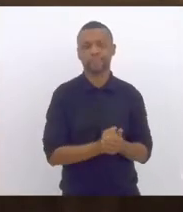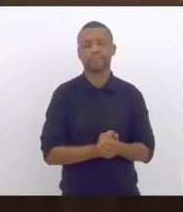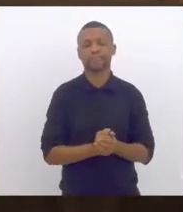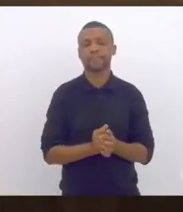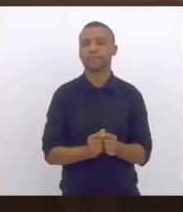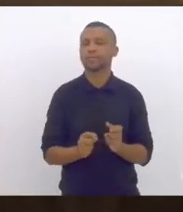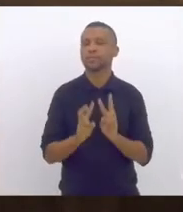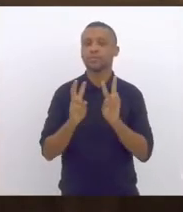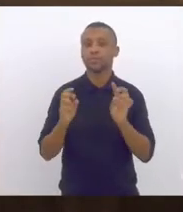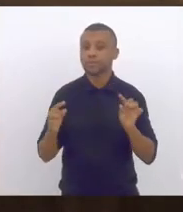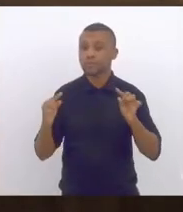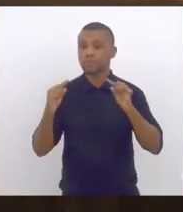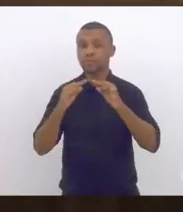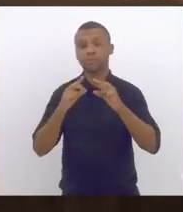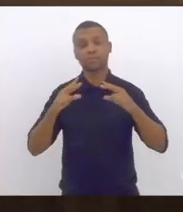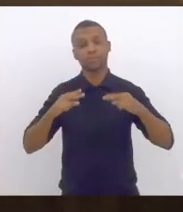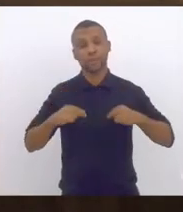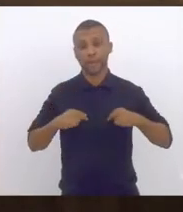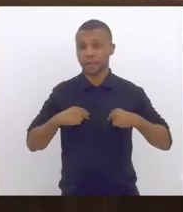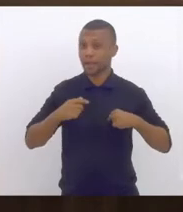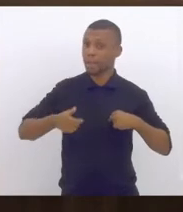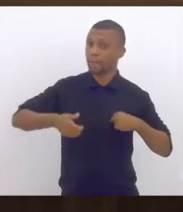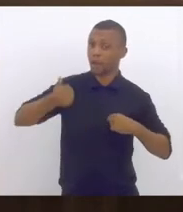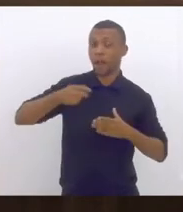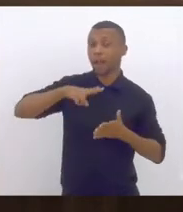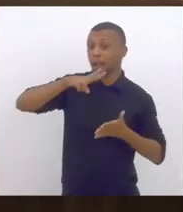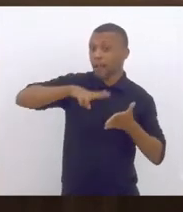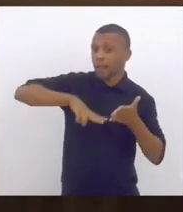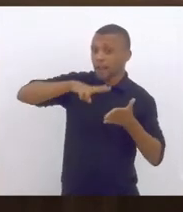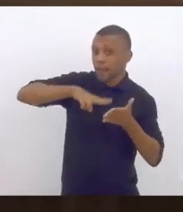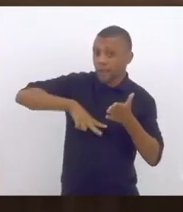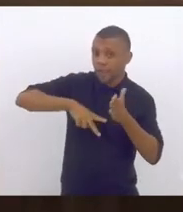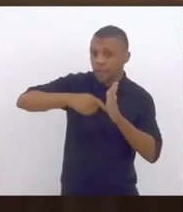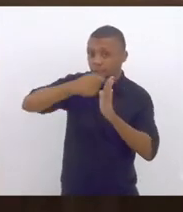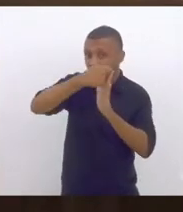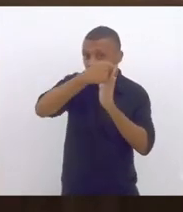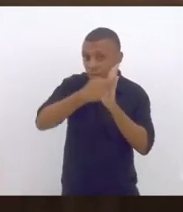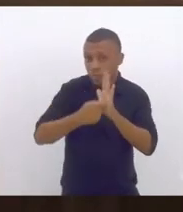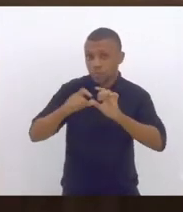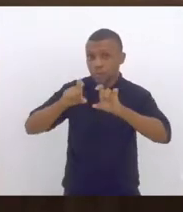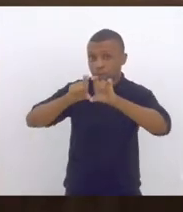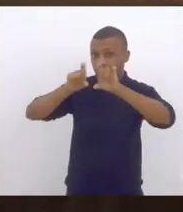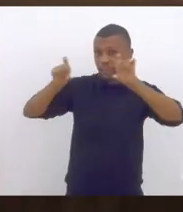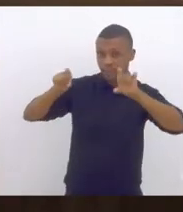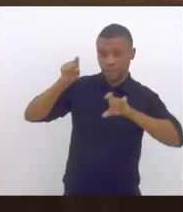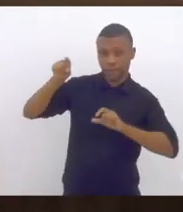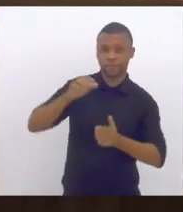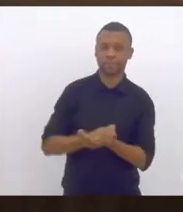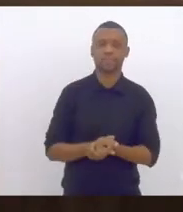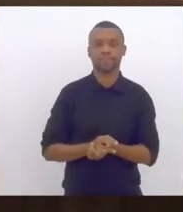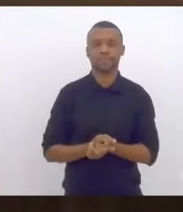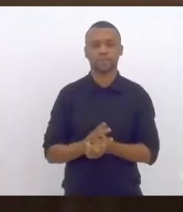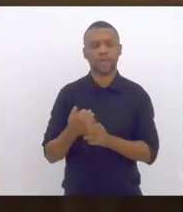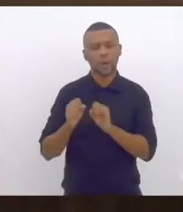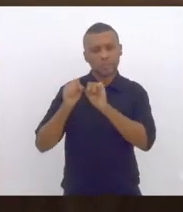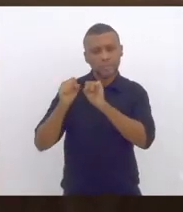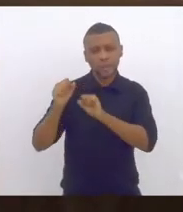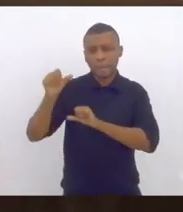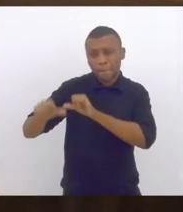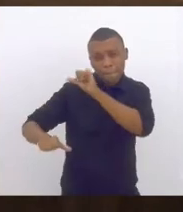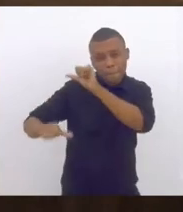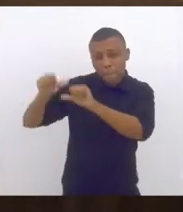senhora presidente, prefiro ler o que está escrito na faixa. Mude o sistema, não o